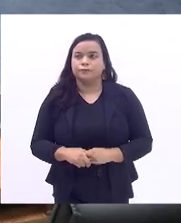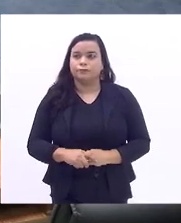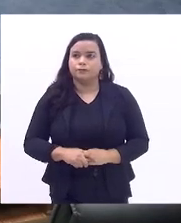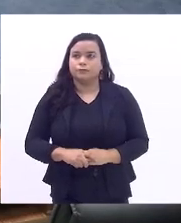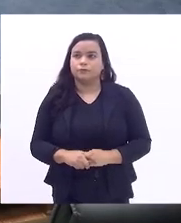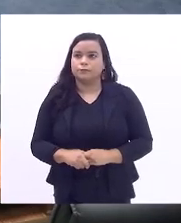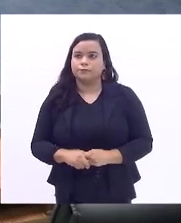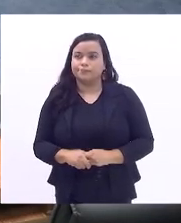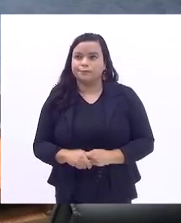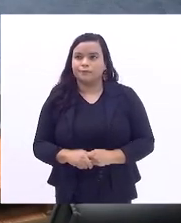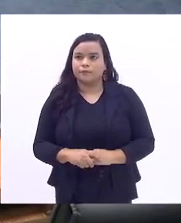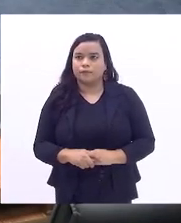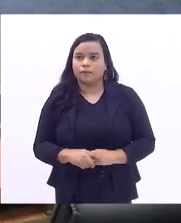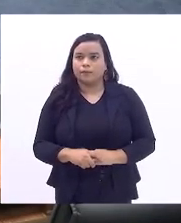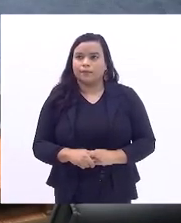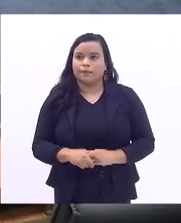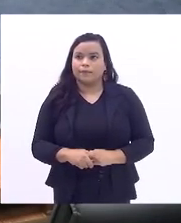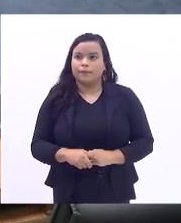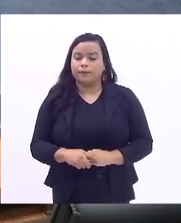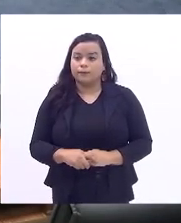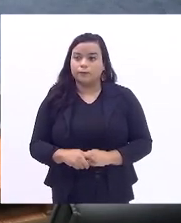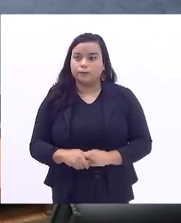E aí